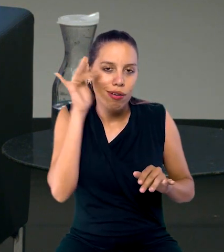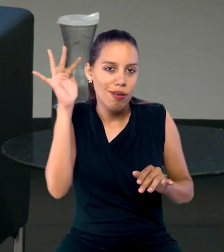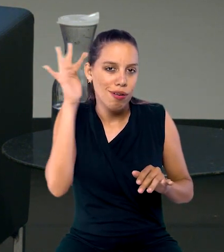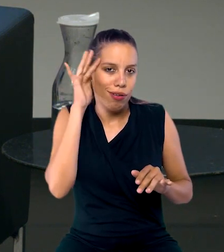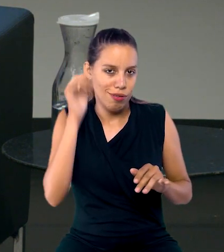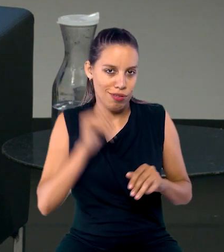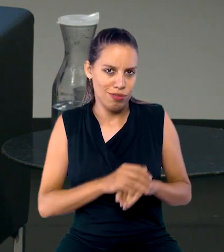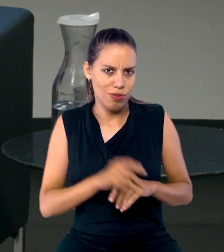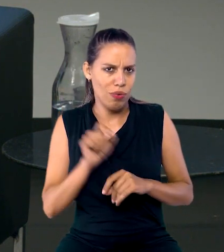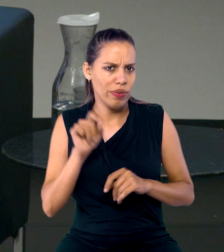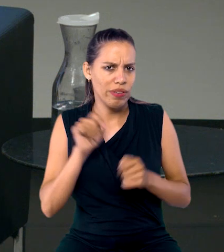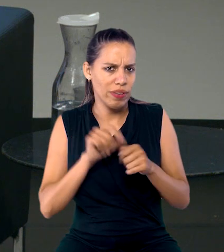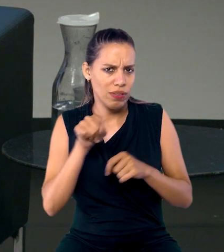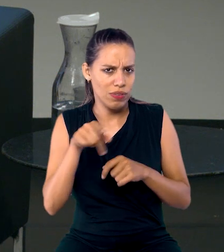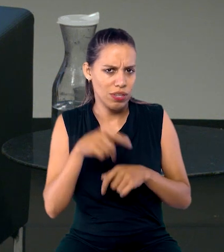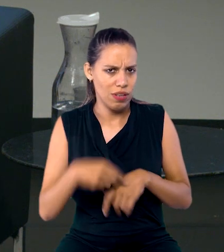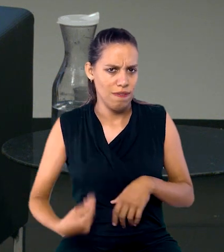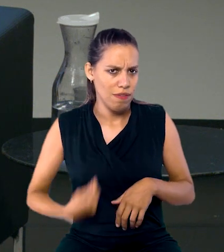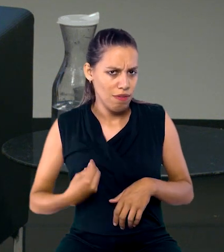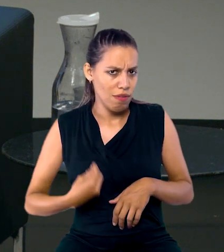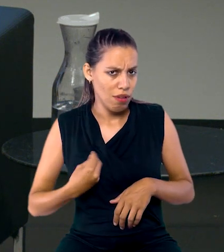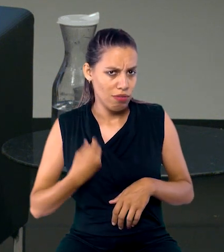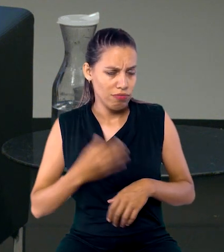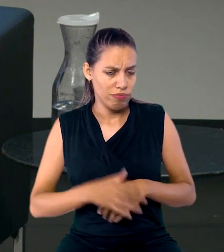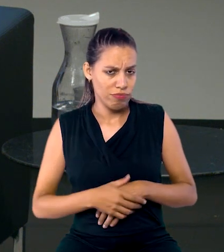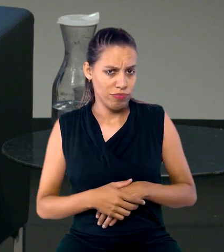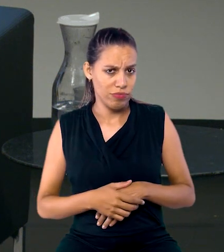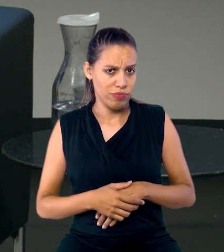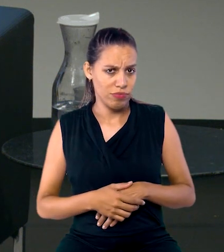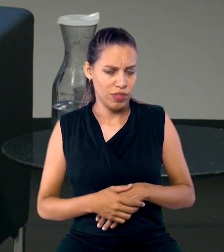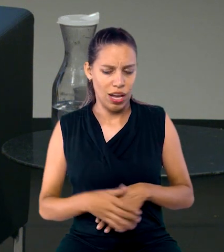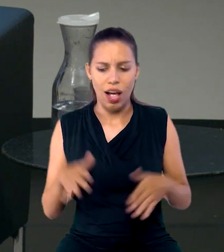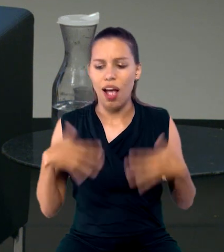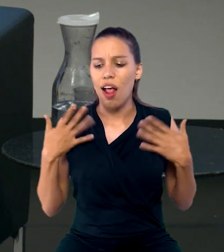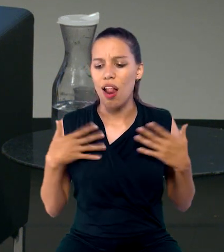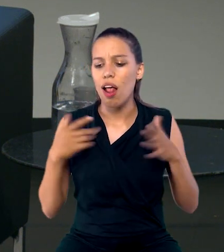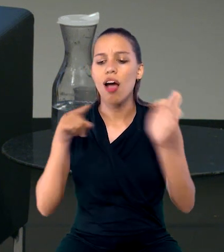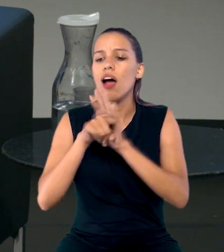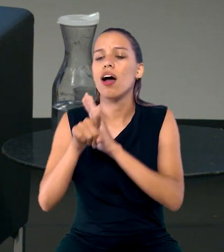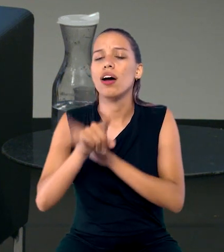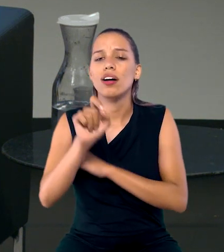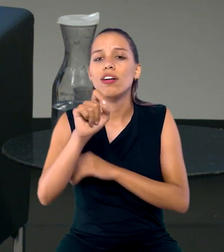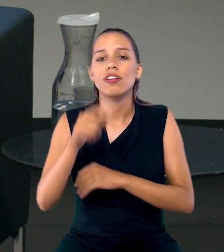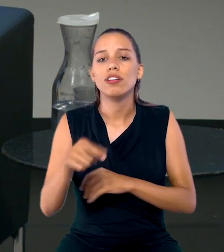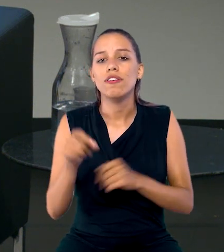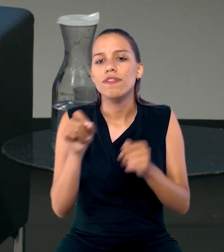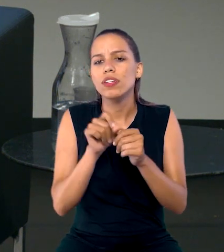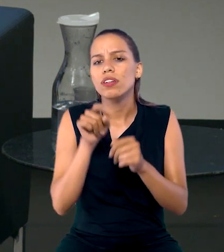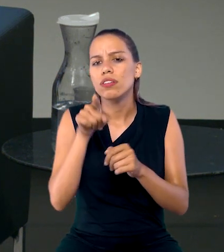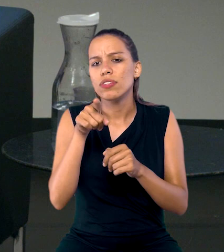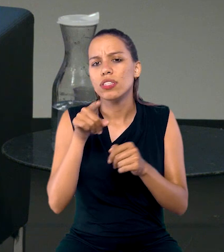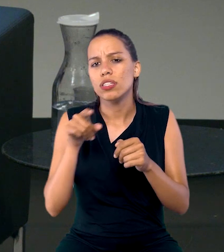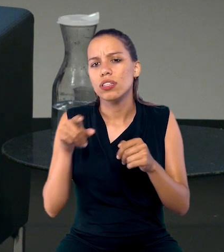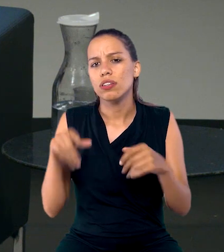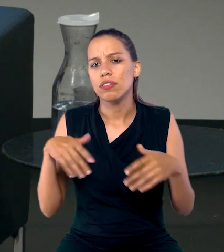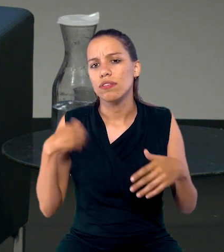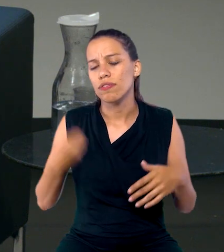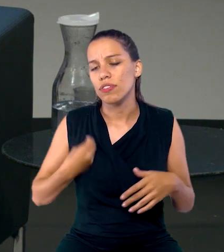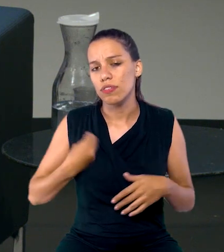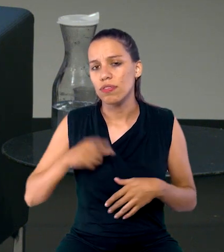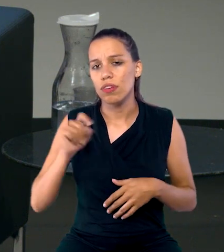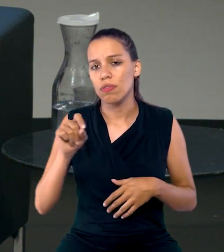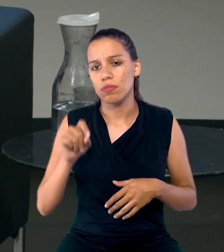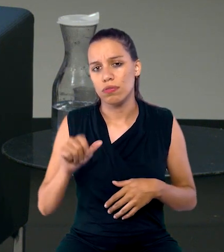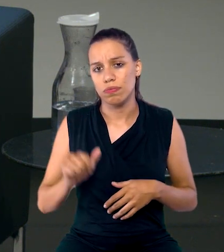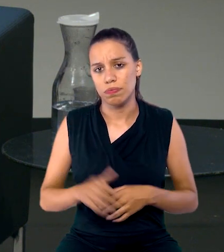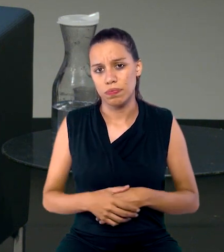sonho. O que te faz viver? A pergunta sobre a alegria é a pergunta sobre o que te faz viver. É a capacidade